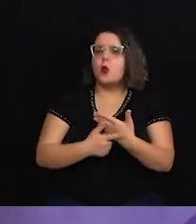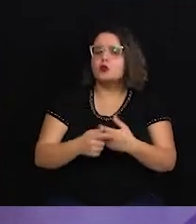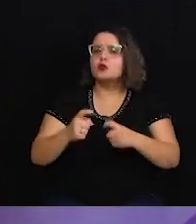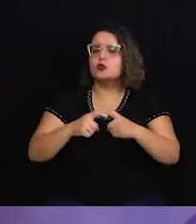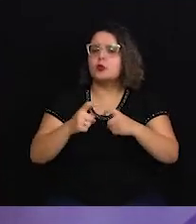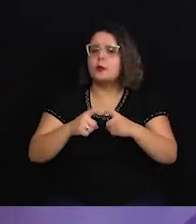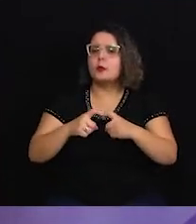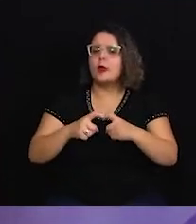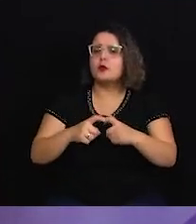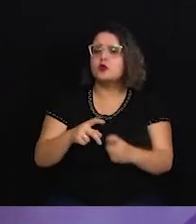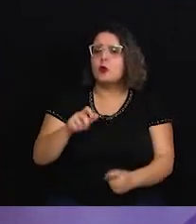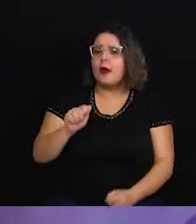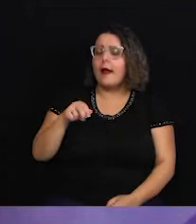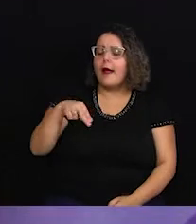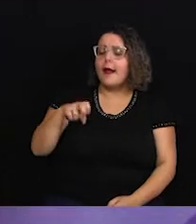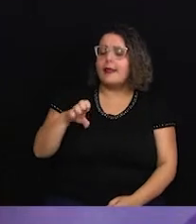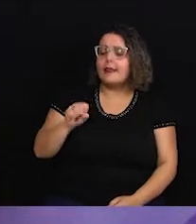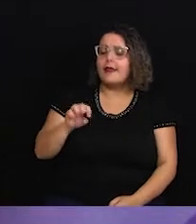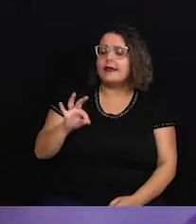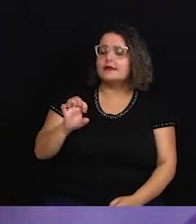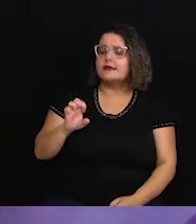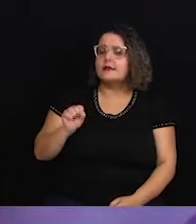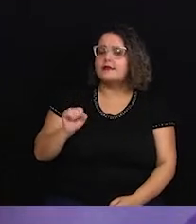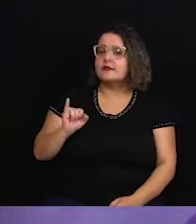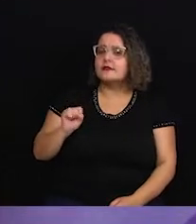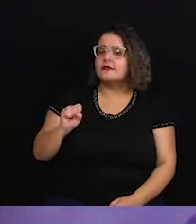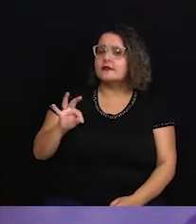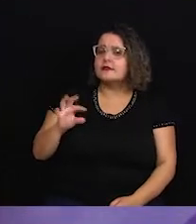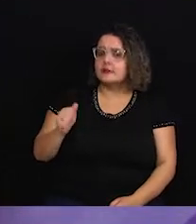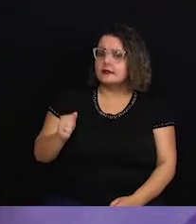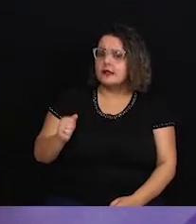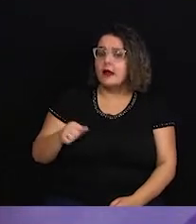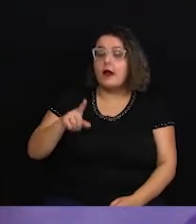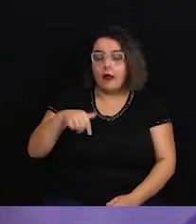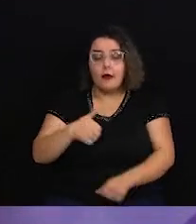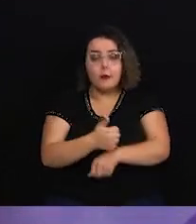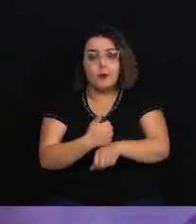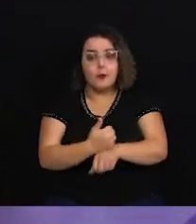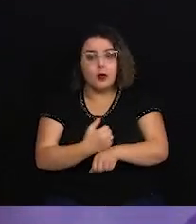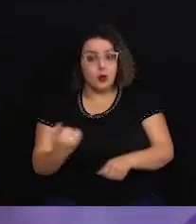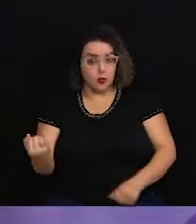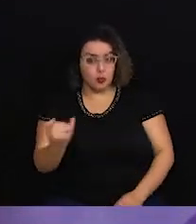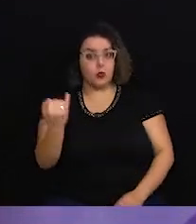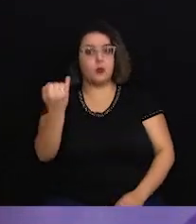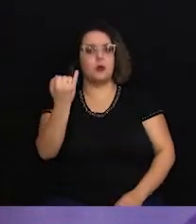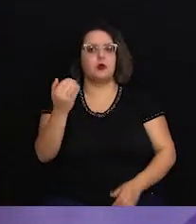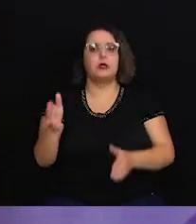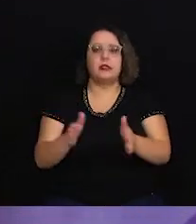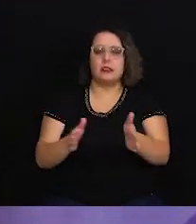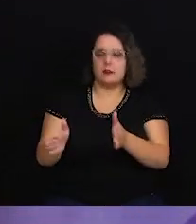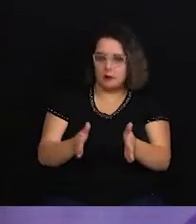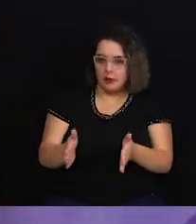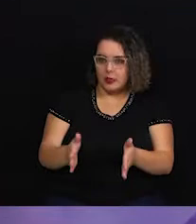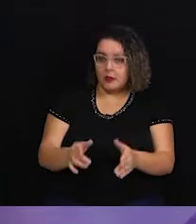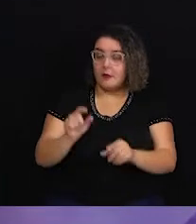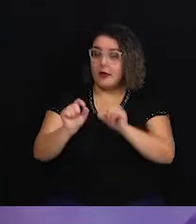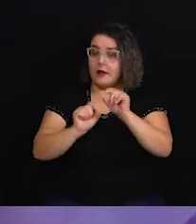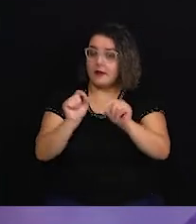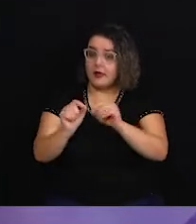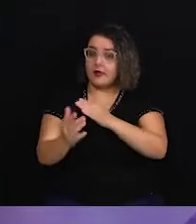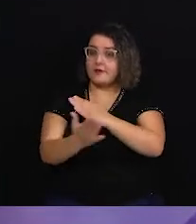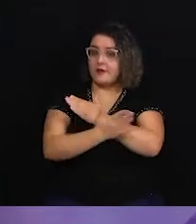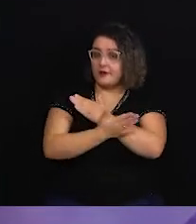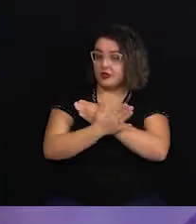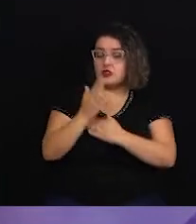do anestesista. Saiba que esse é um profissional aí mais que essencial durante o procedimento. Mas quem